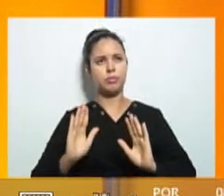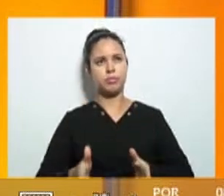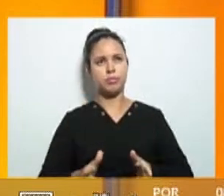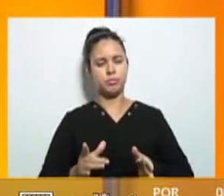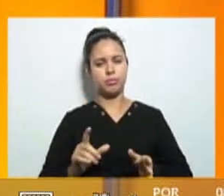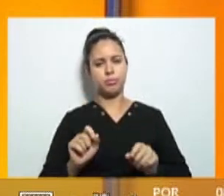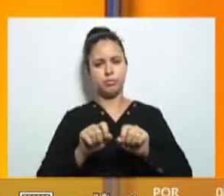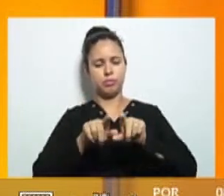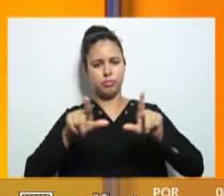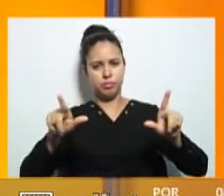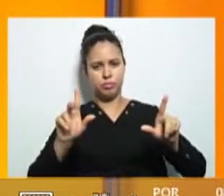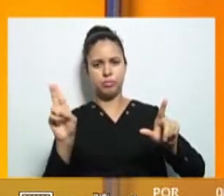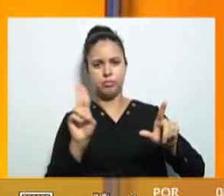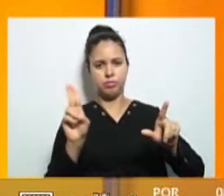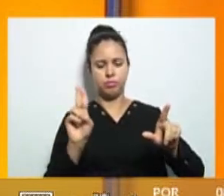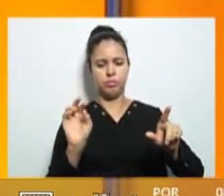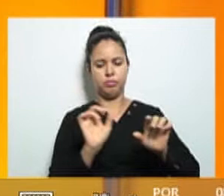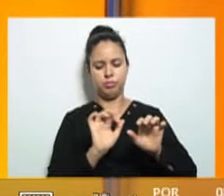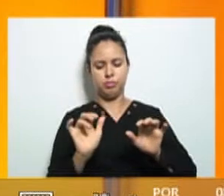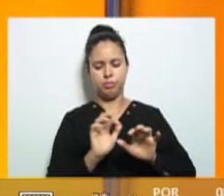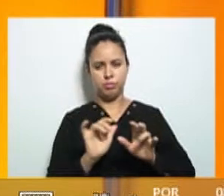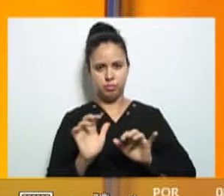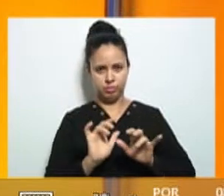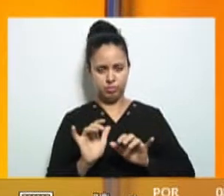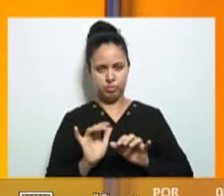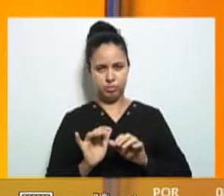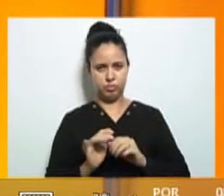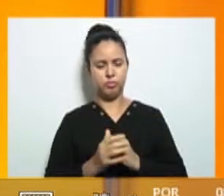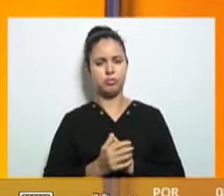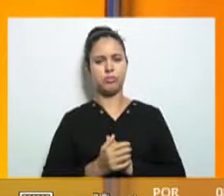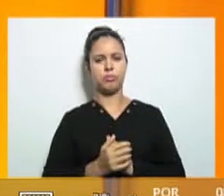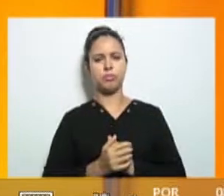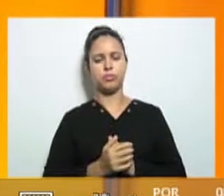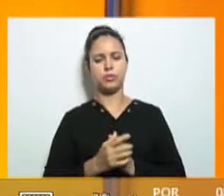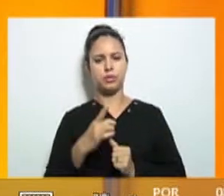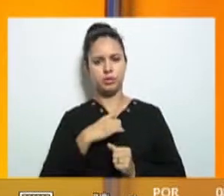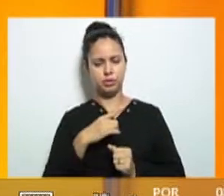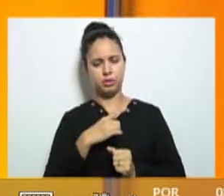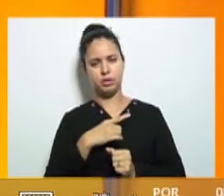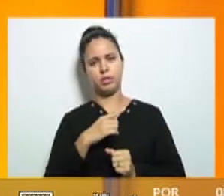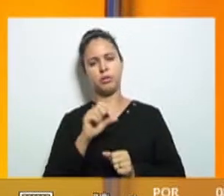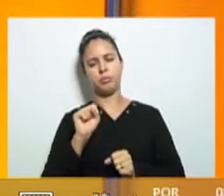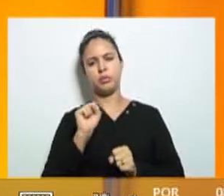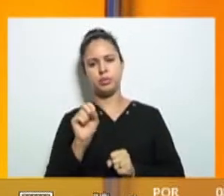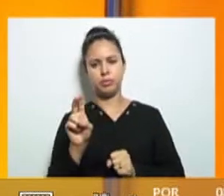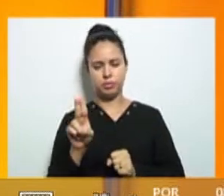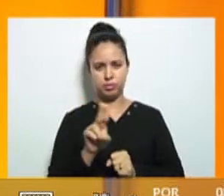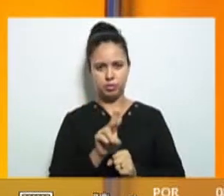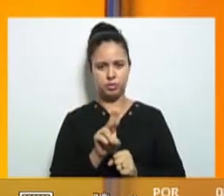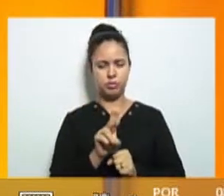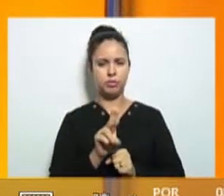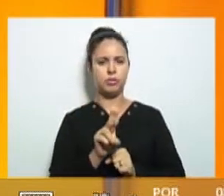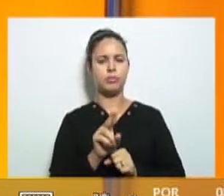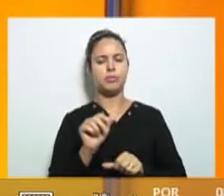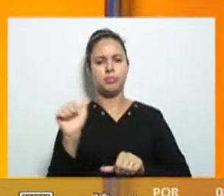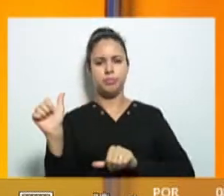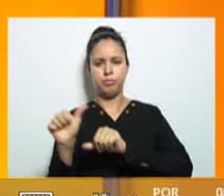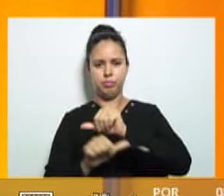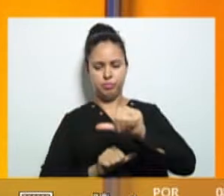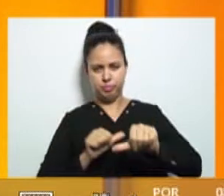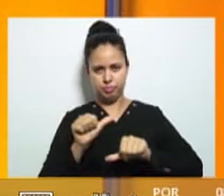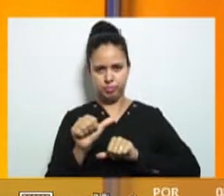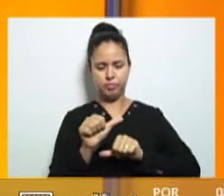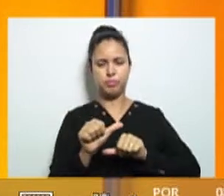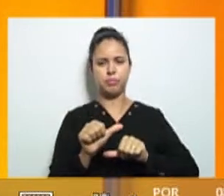apareceu uma nova pasta, ele já vem nomeado por padrão como nova pasta, tá? Esse é um padrão do Windows, mas eu posso colocar aqui,